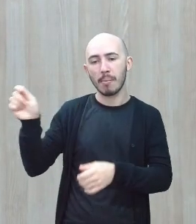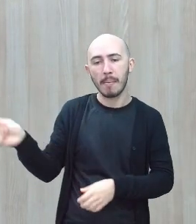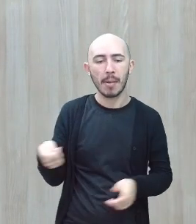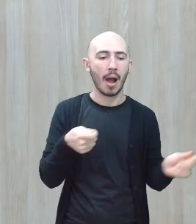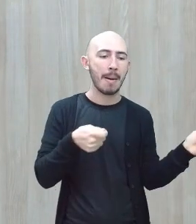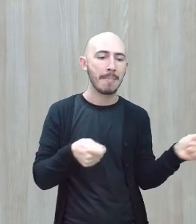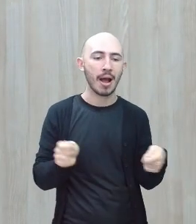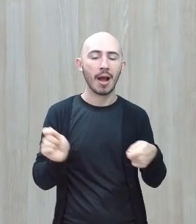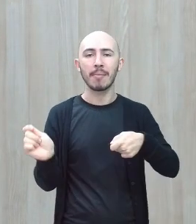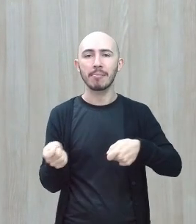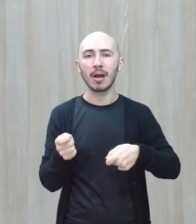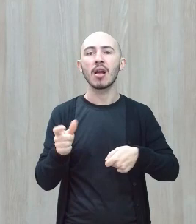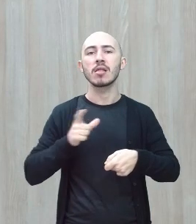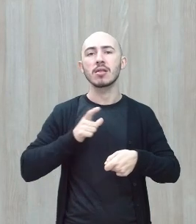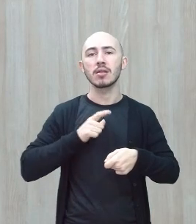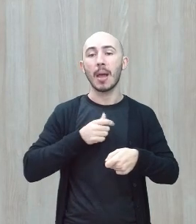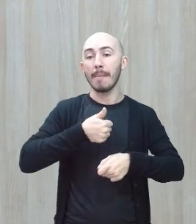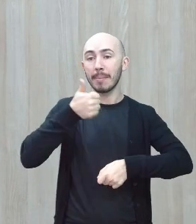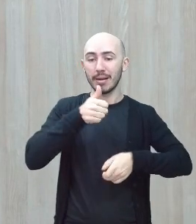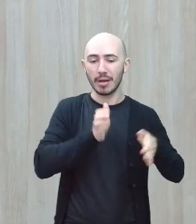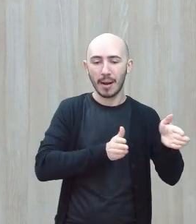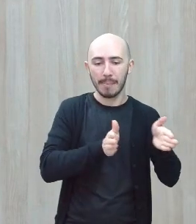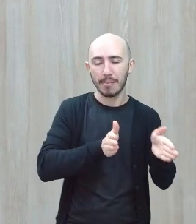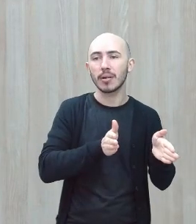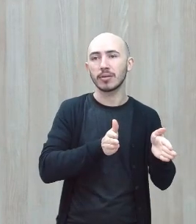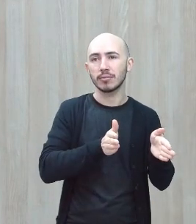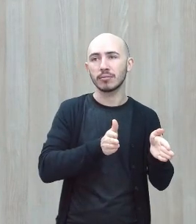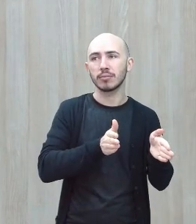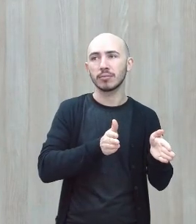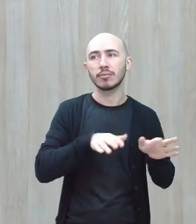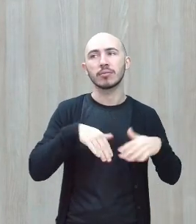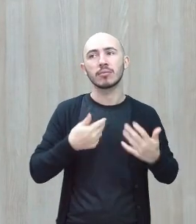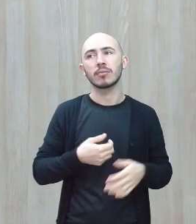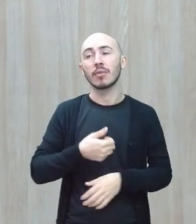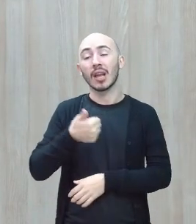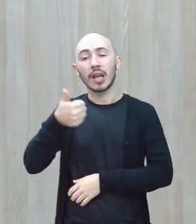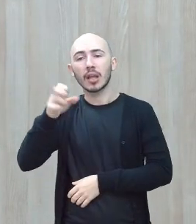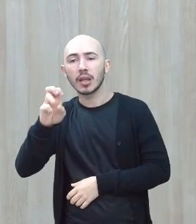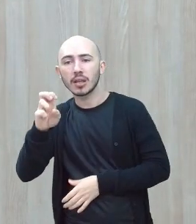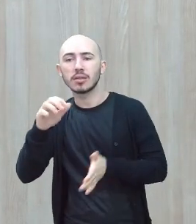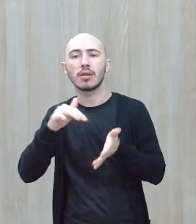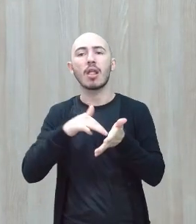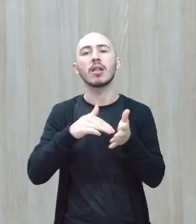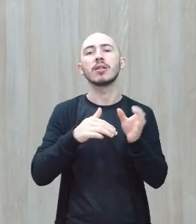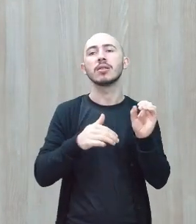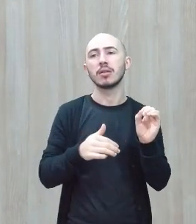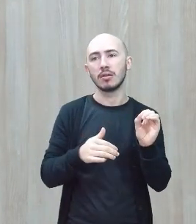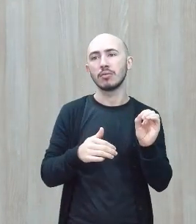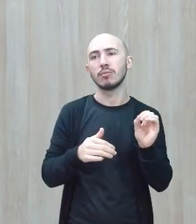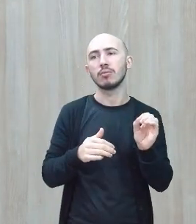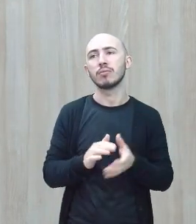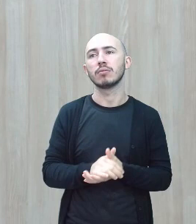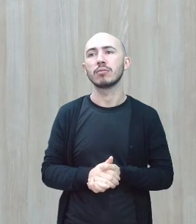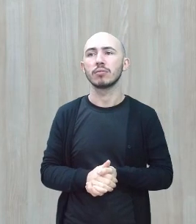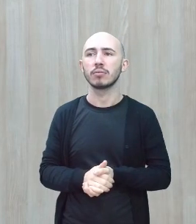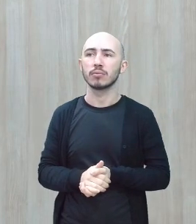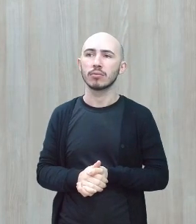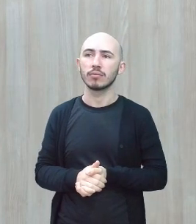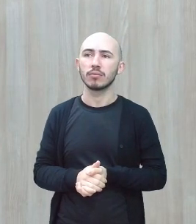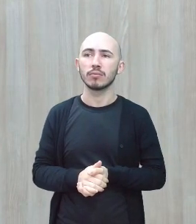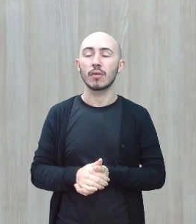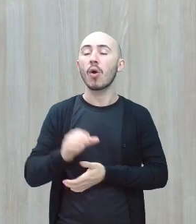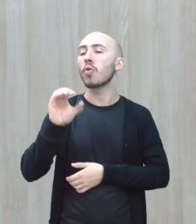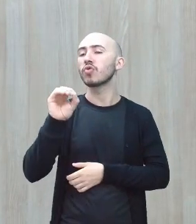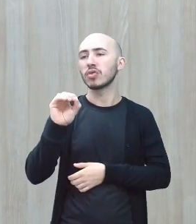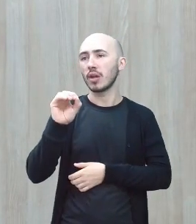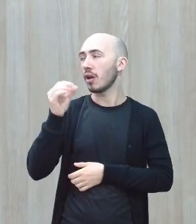uma pessoa vai ganhar a primeira parte, eles vão lá de 15-0, 30-0, 45-0. Esse 0 daqui